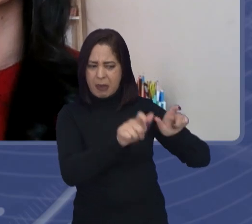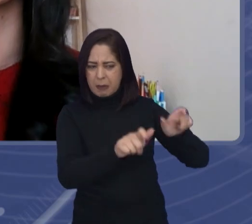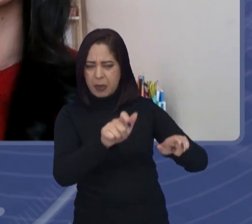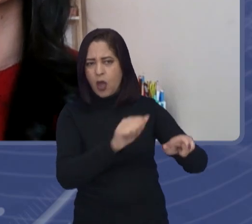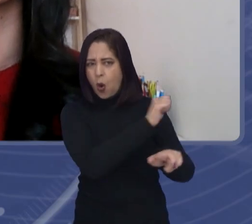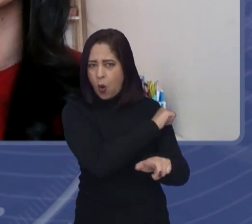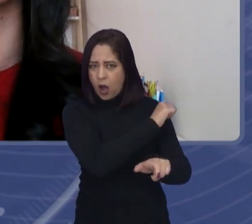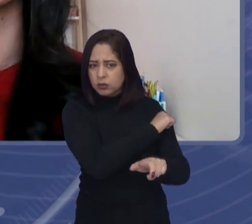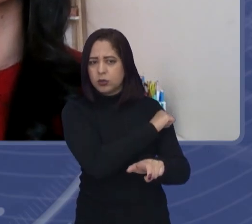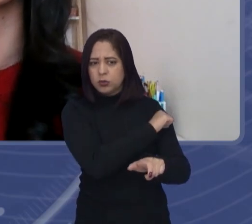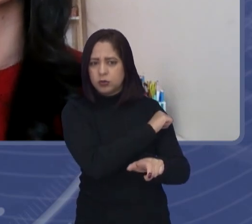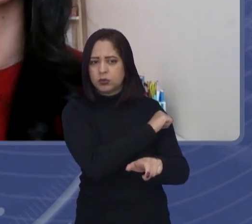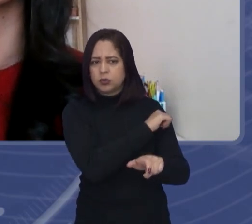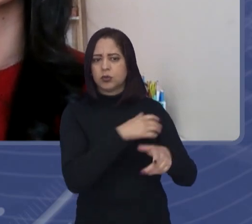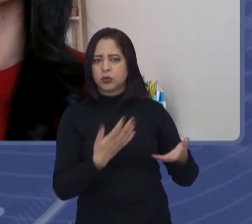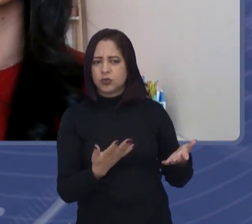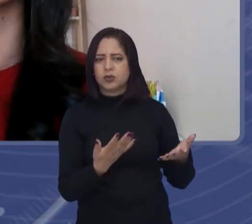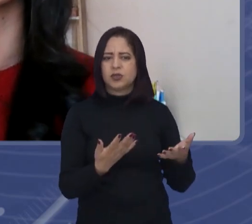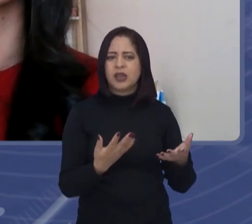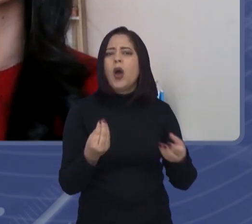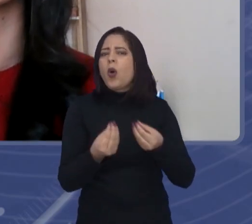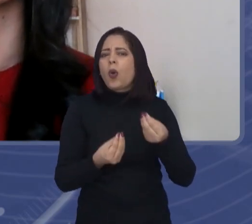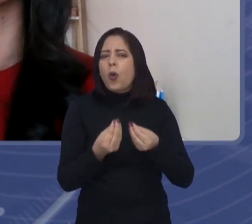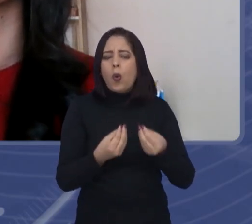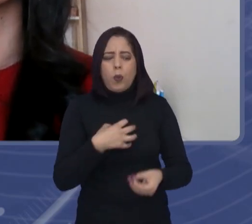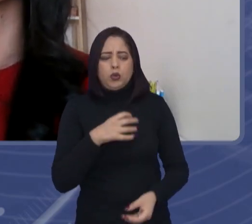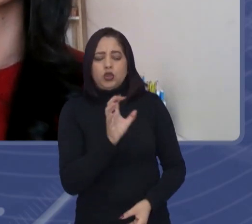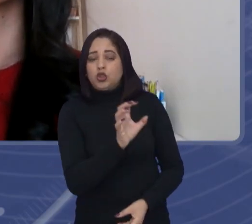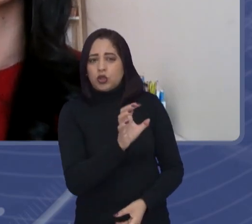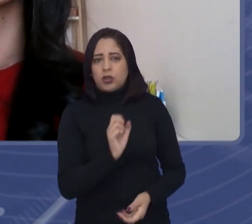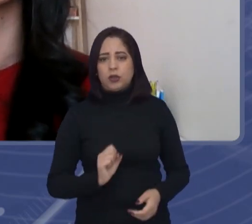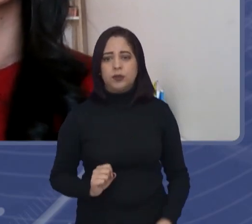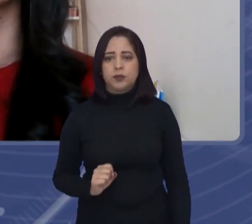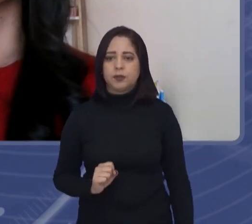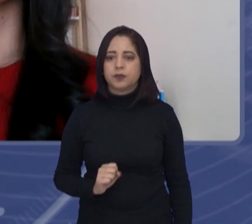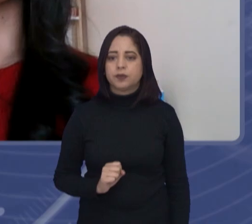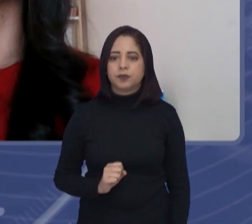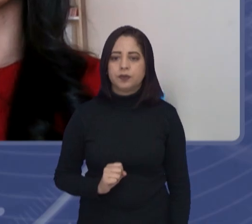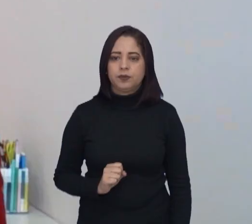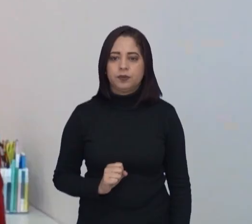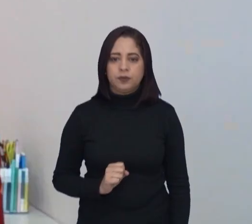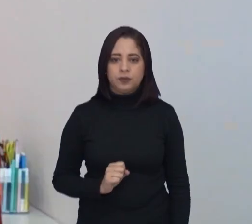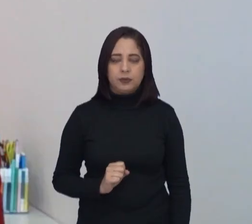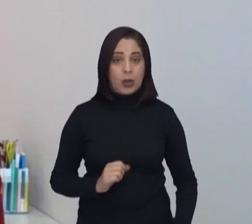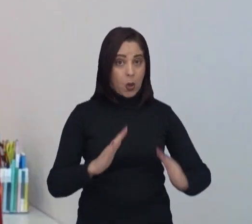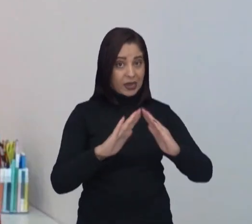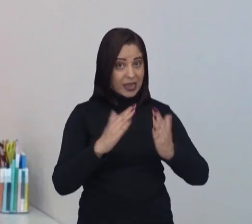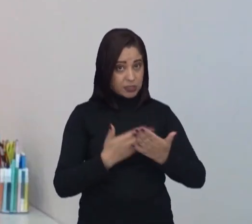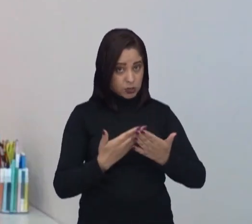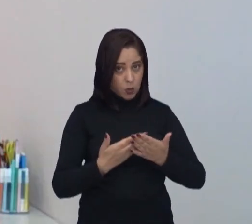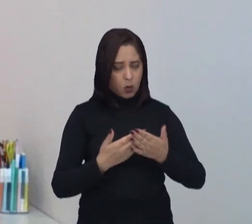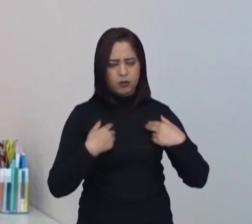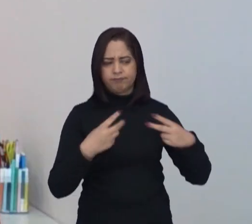que o aluno tem em casa também, como que ele está vivenciando esse processo? Isso, dentro da escola a